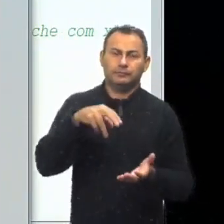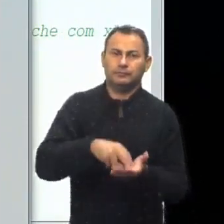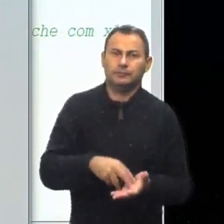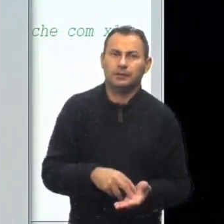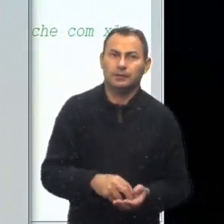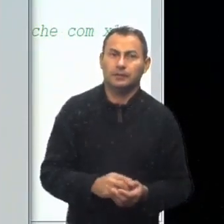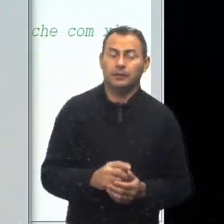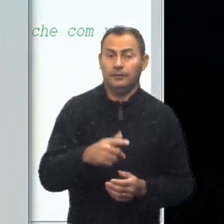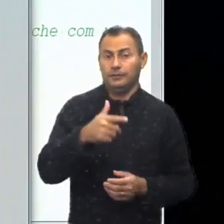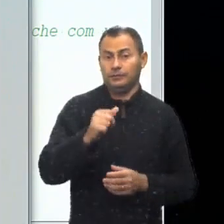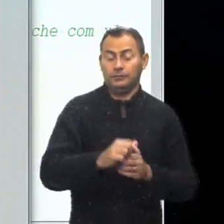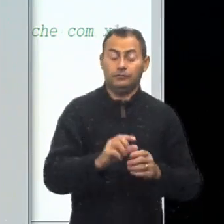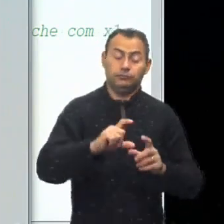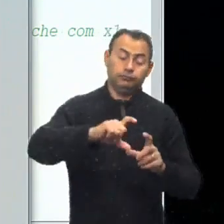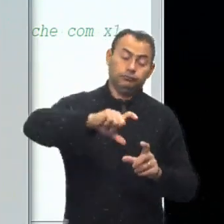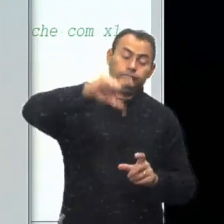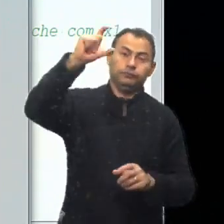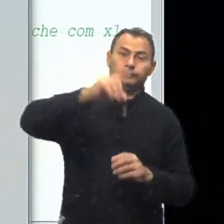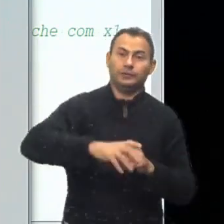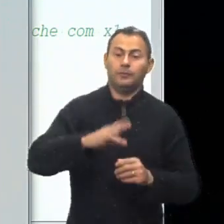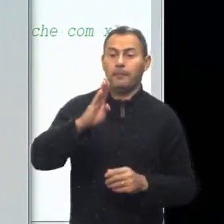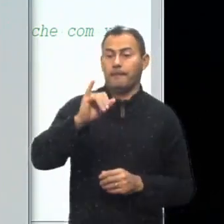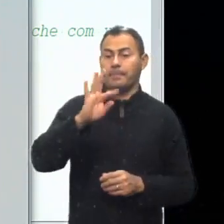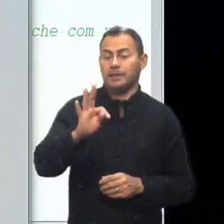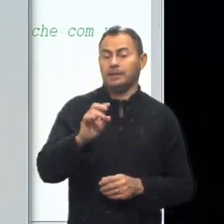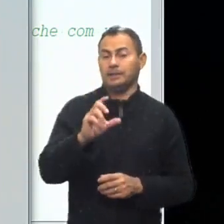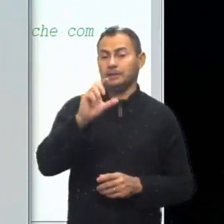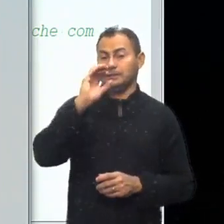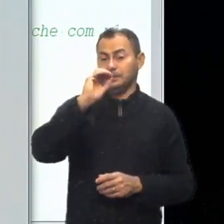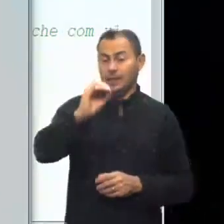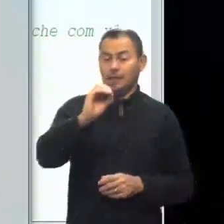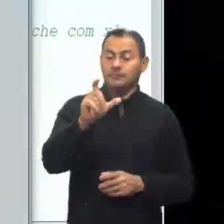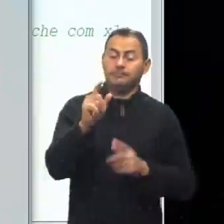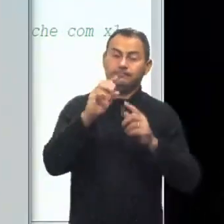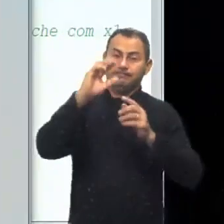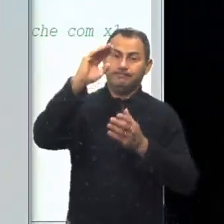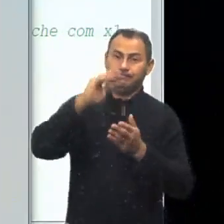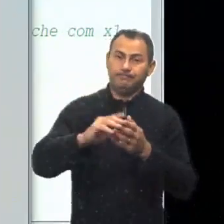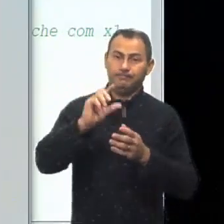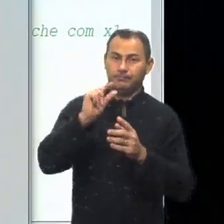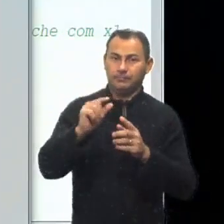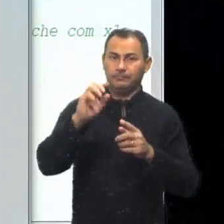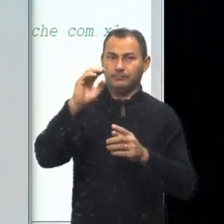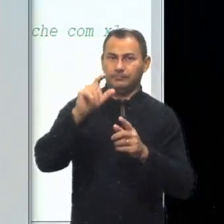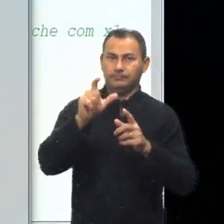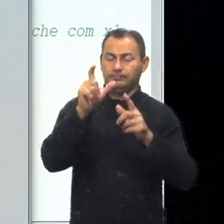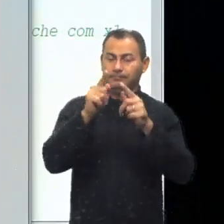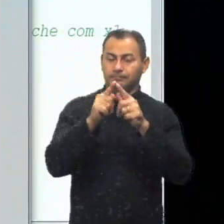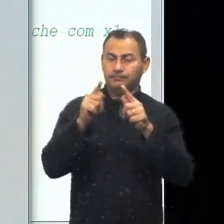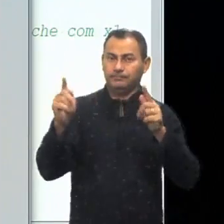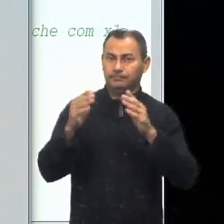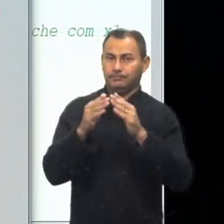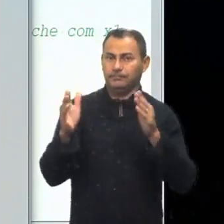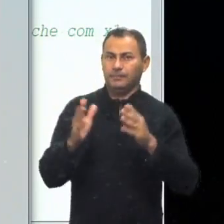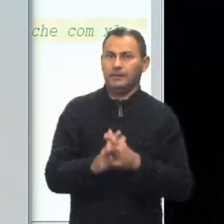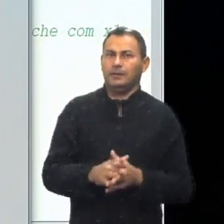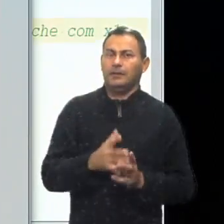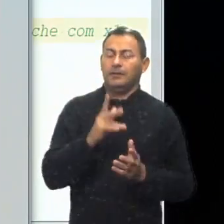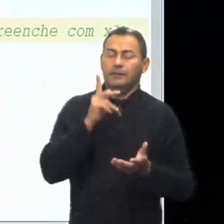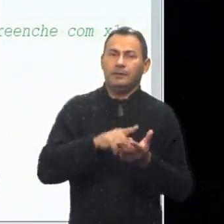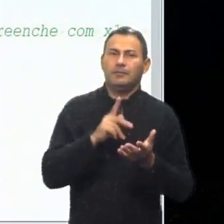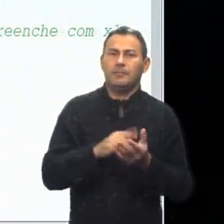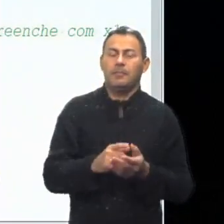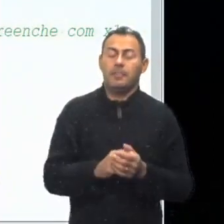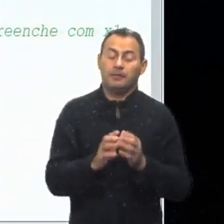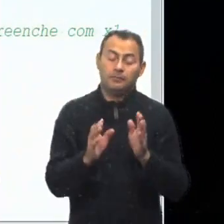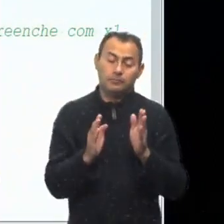muito elevada, e o bit 0, uma frequência bem baixa. Na verdade, acho que ficou até